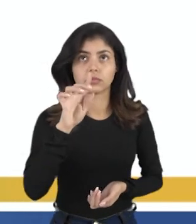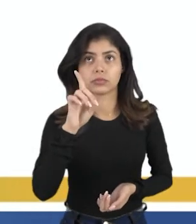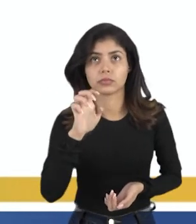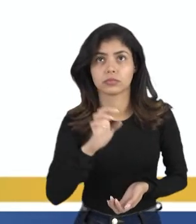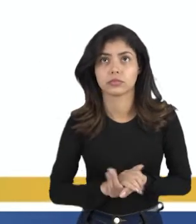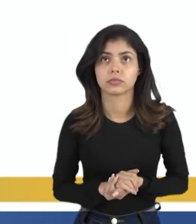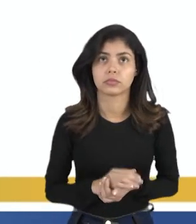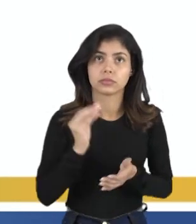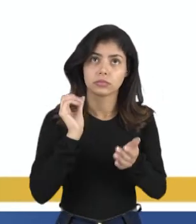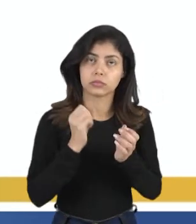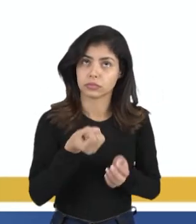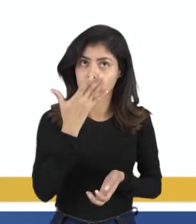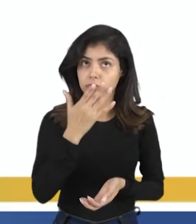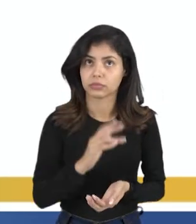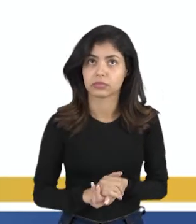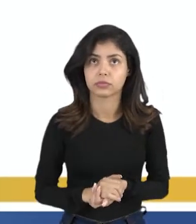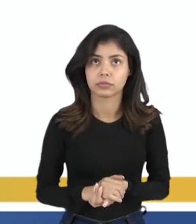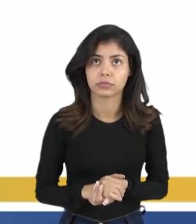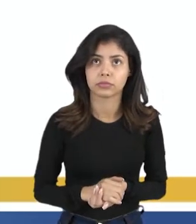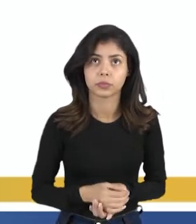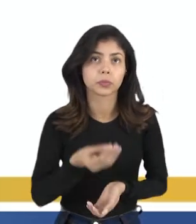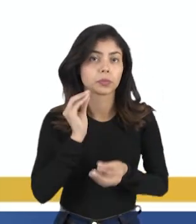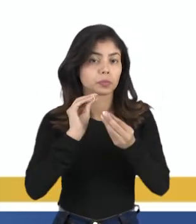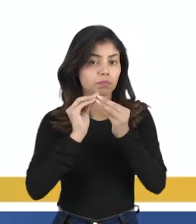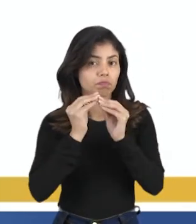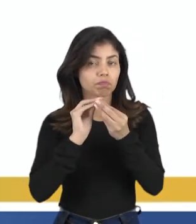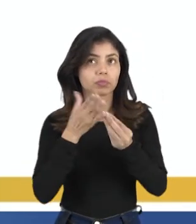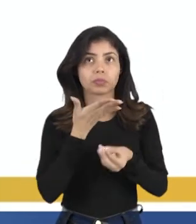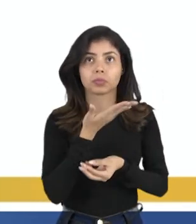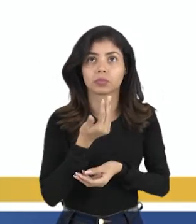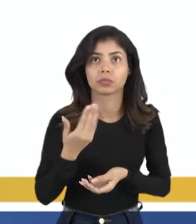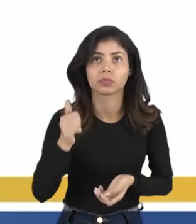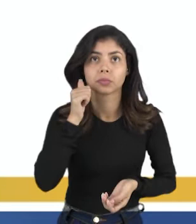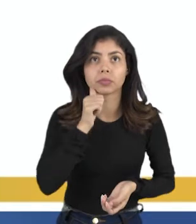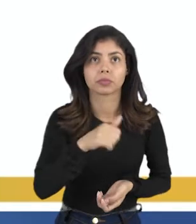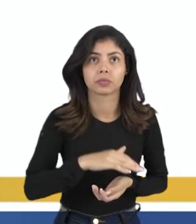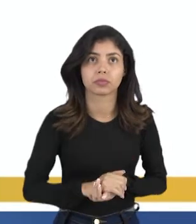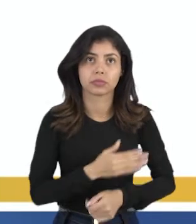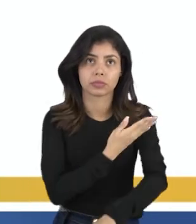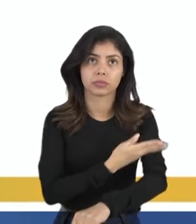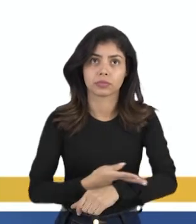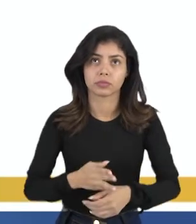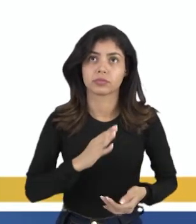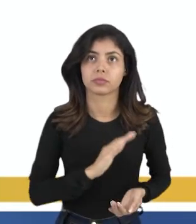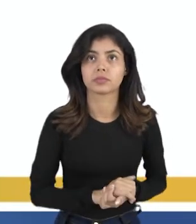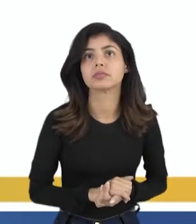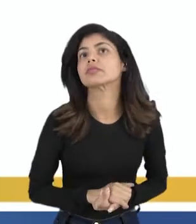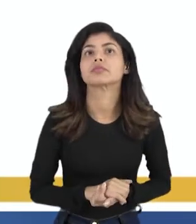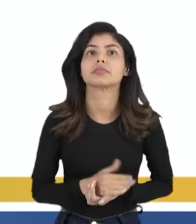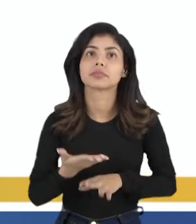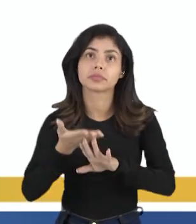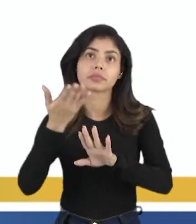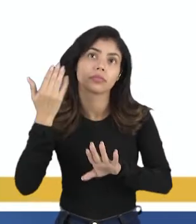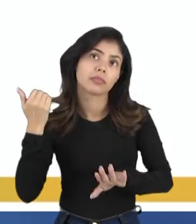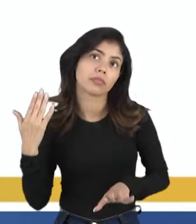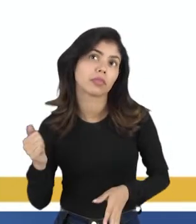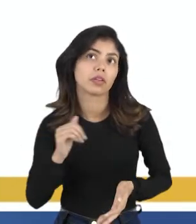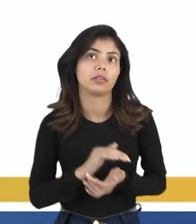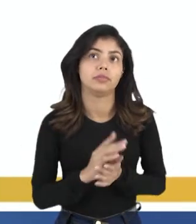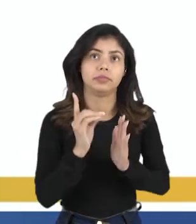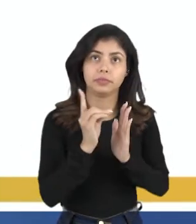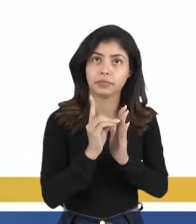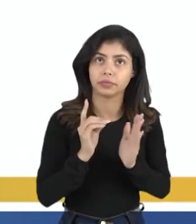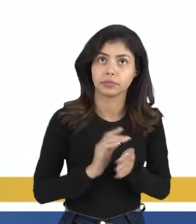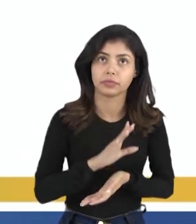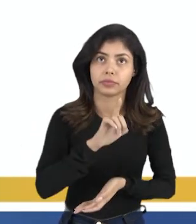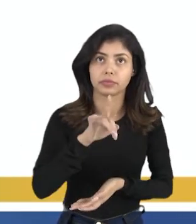Eisenstadt registrou um marinheiro beijando uma jovem mulher de vestido branco. A mulher foi identificada mais tarde, na década de